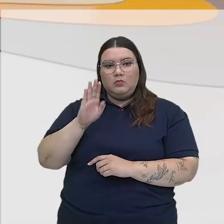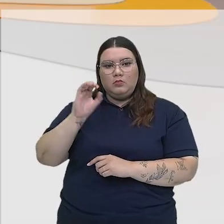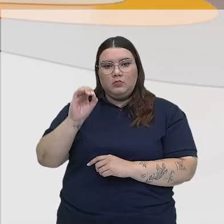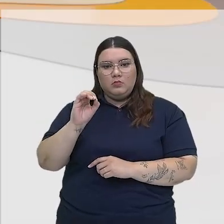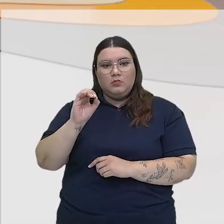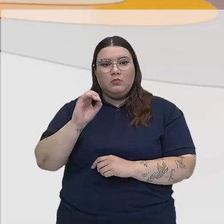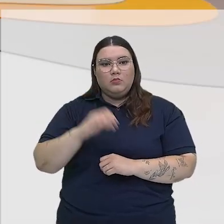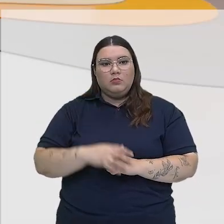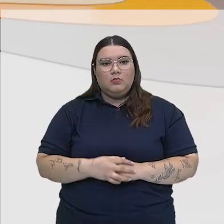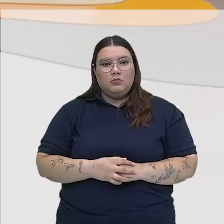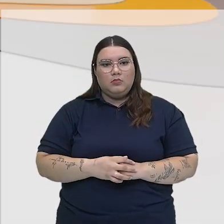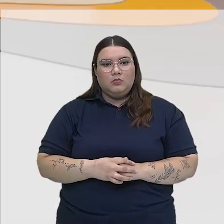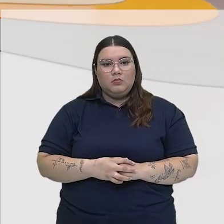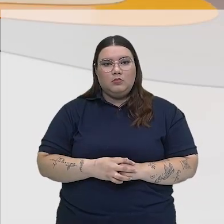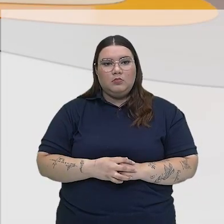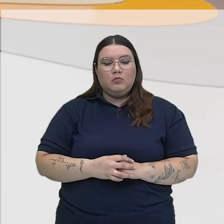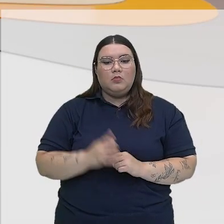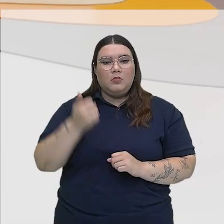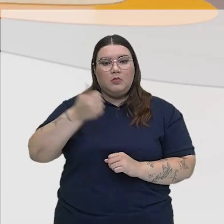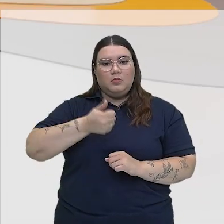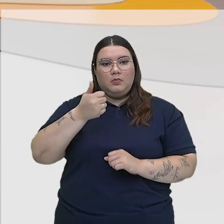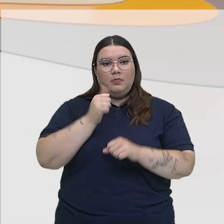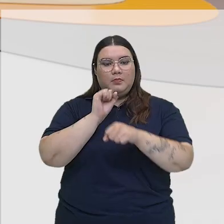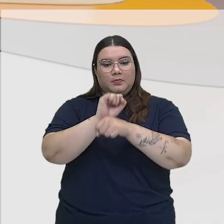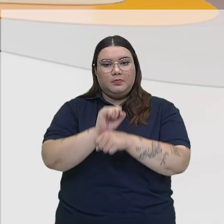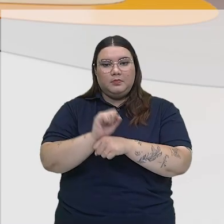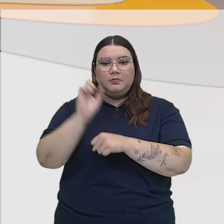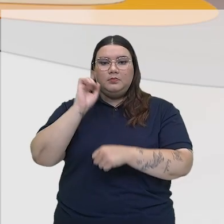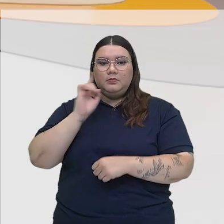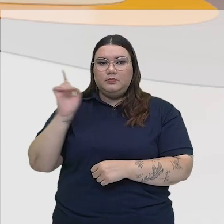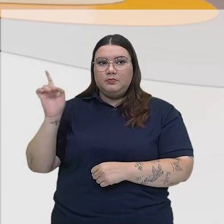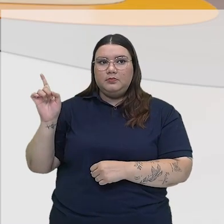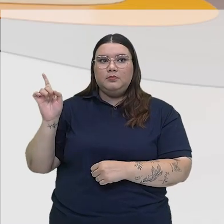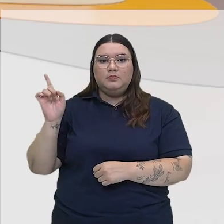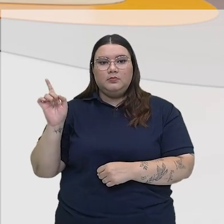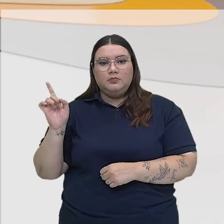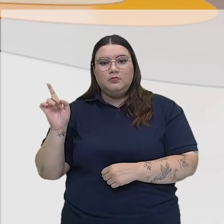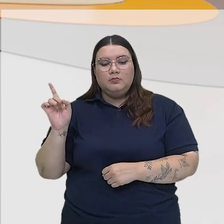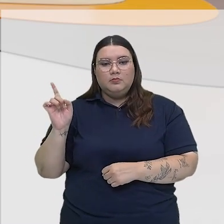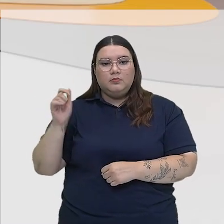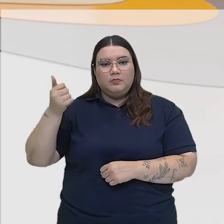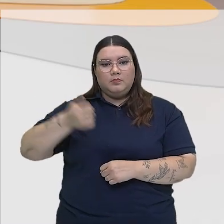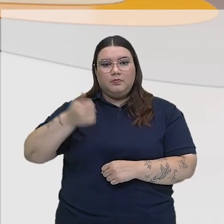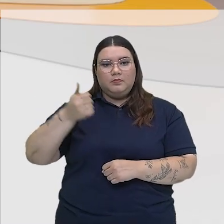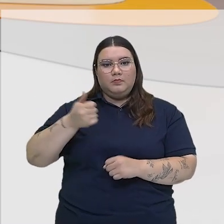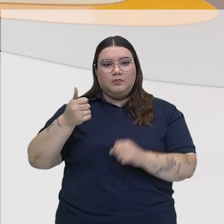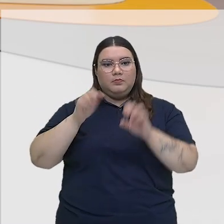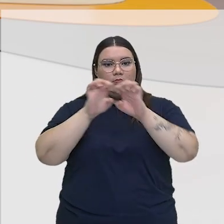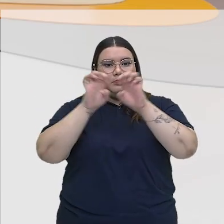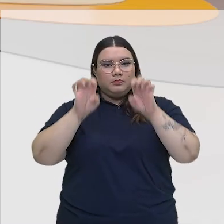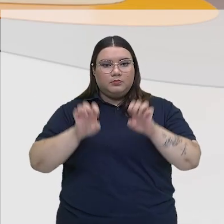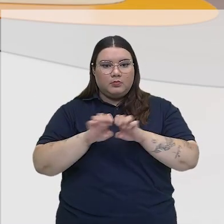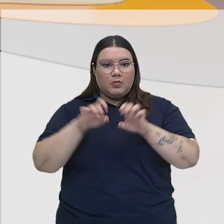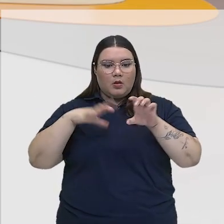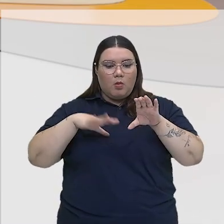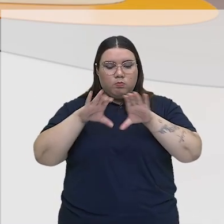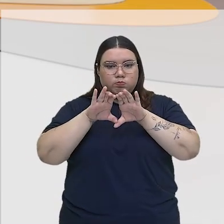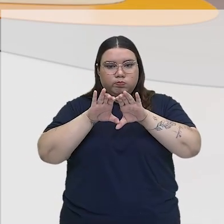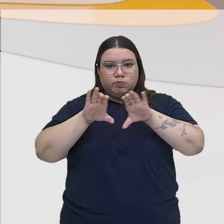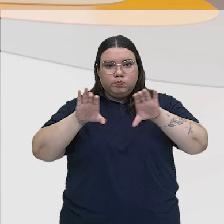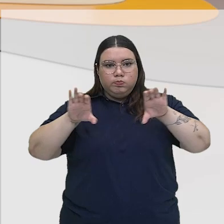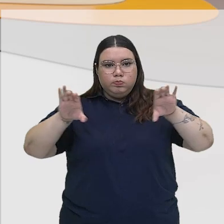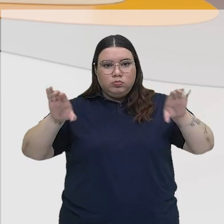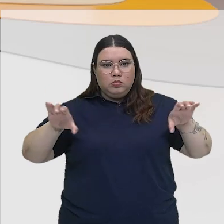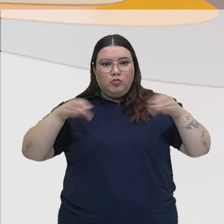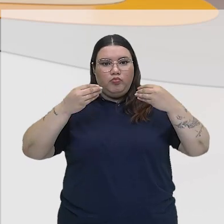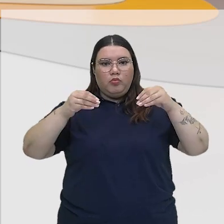no vídeo, tá? A gente vai voltar lá no primeiro, vamos dar uma paradinha. E aí vocês estão vendo que tem essa primeira estrutura aqui, ó, mais maleável.